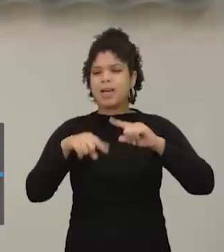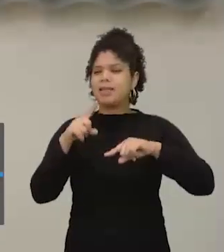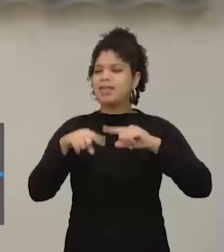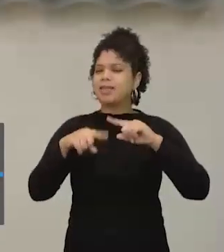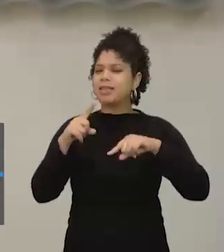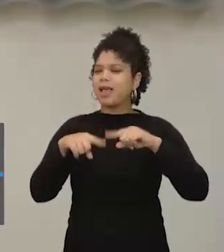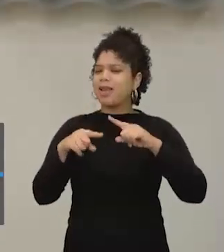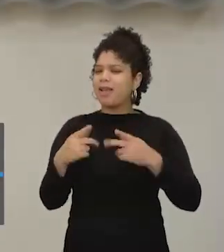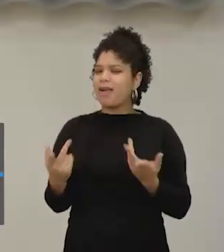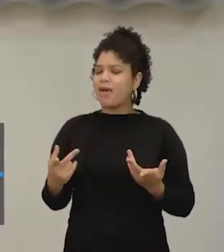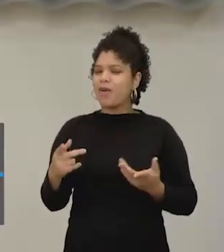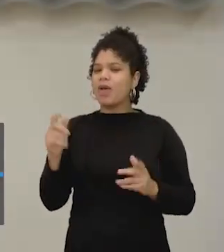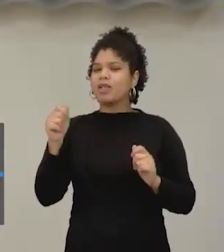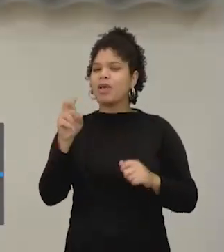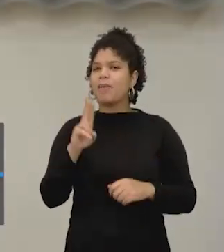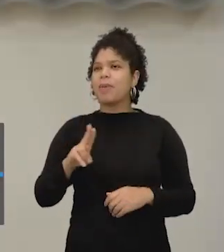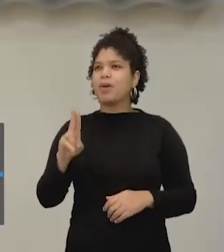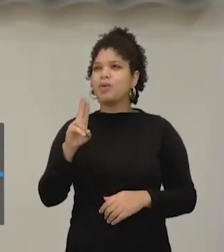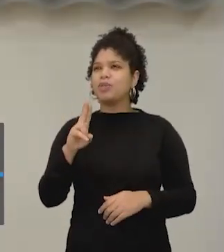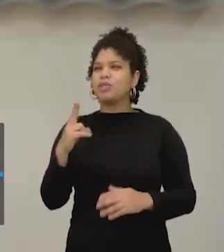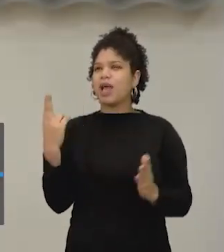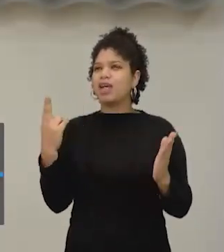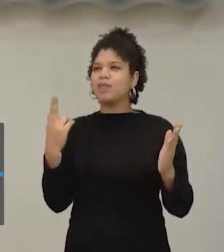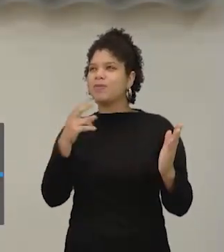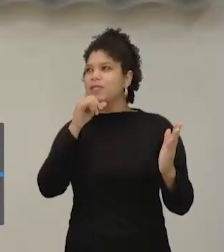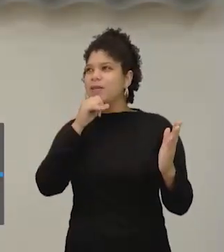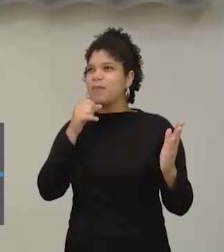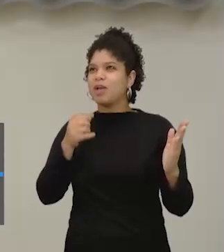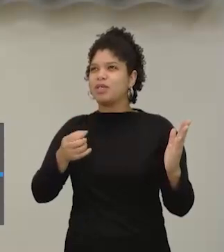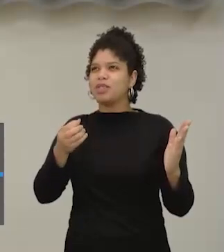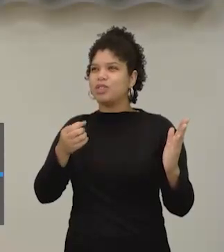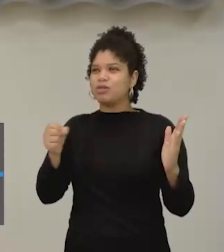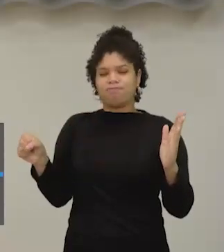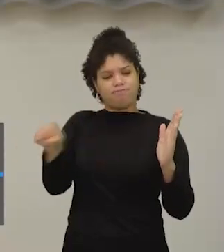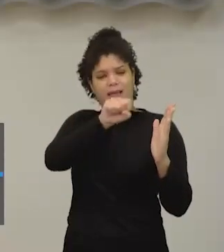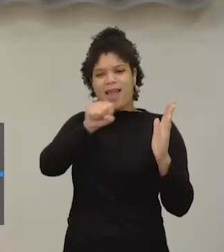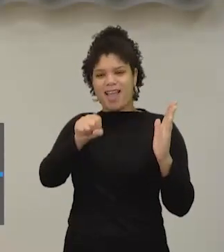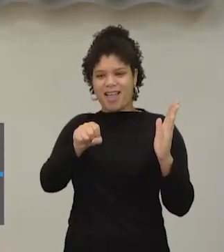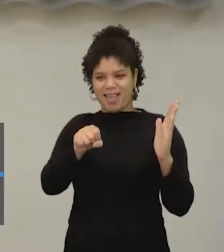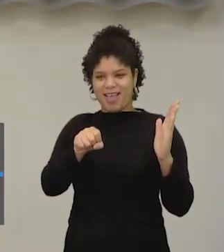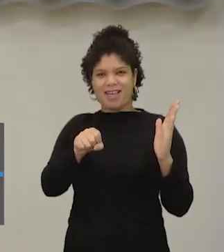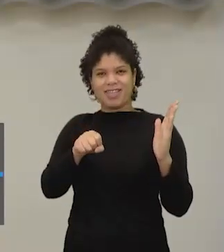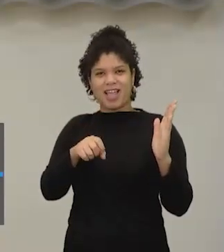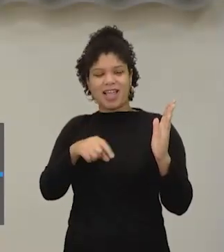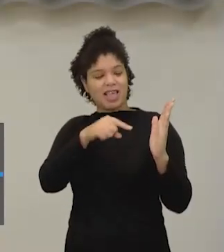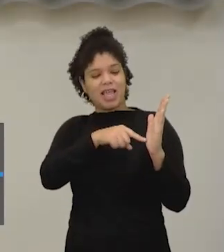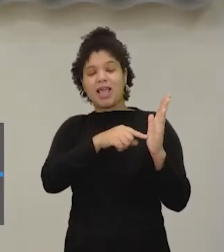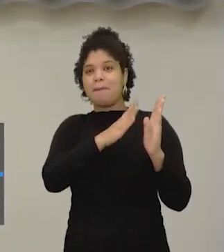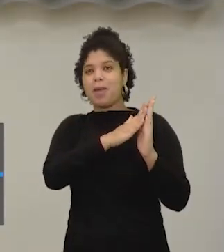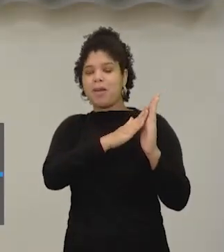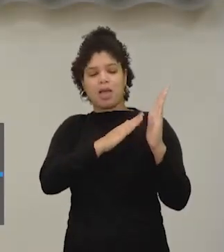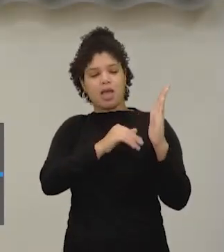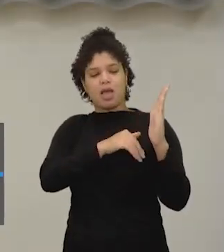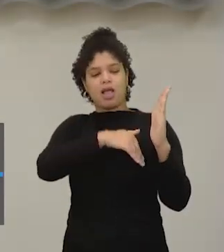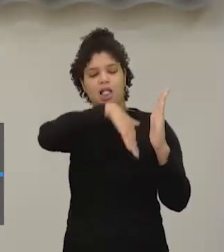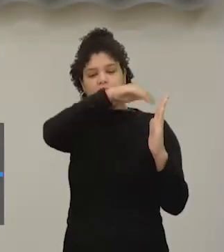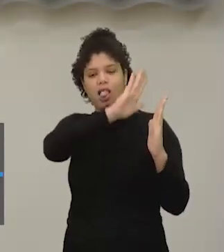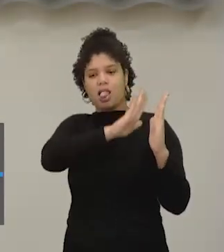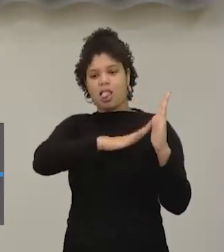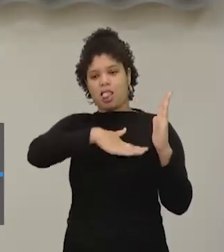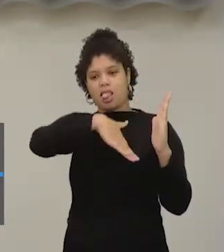tinta e joga em algum outro material, tipo uma tela. E aí